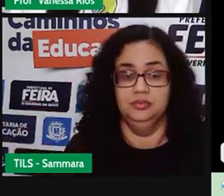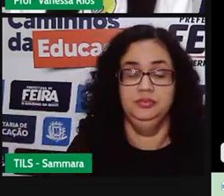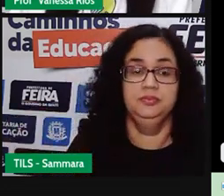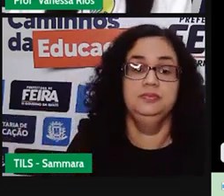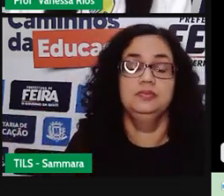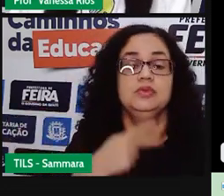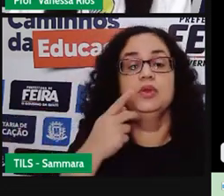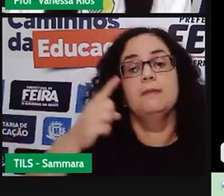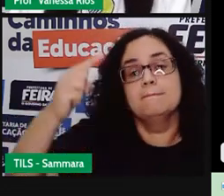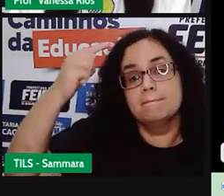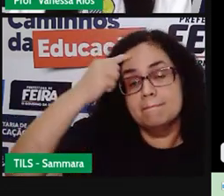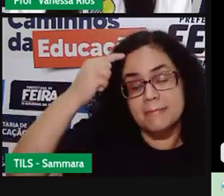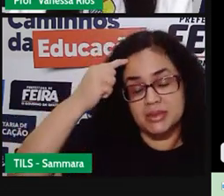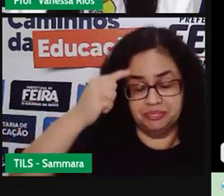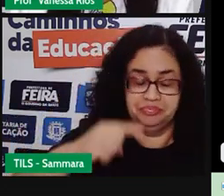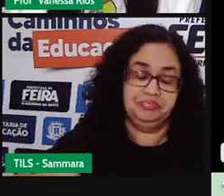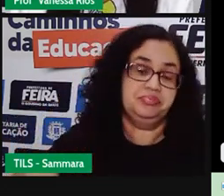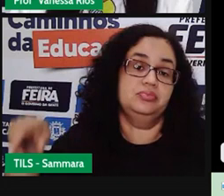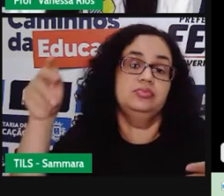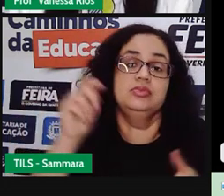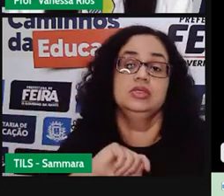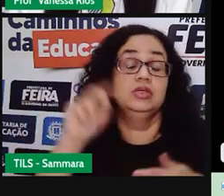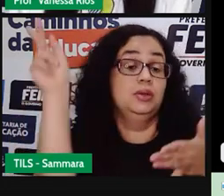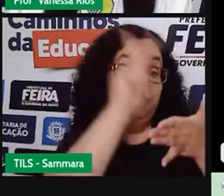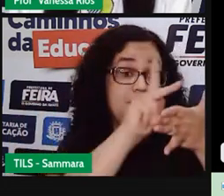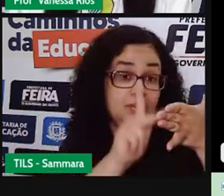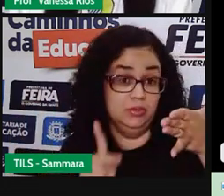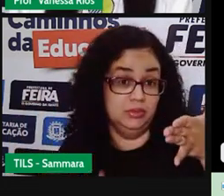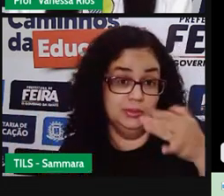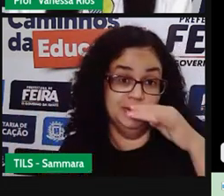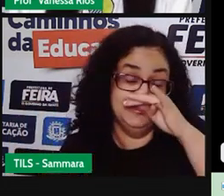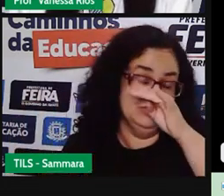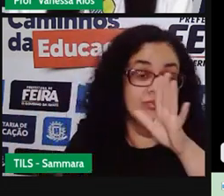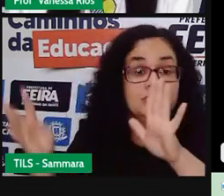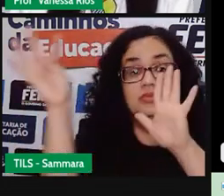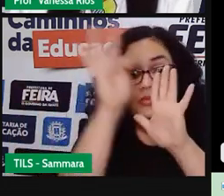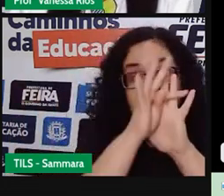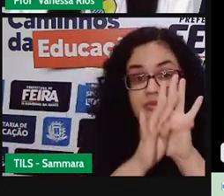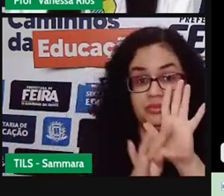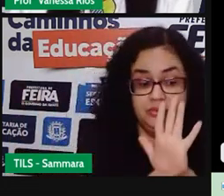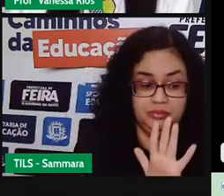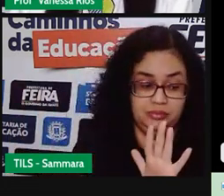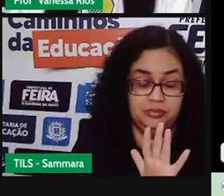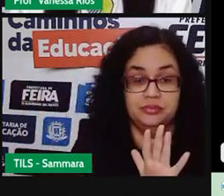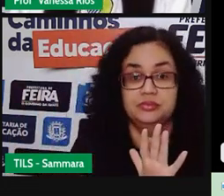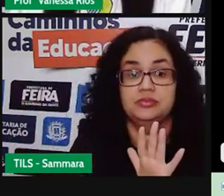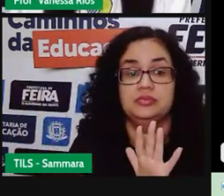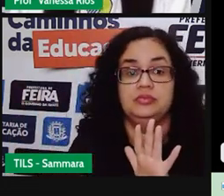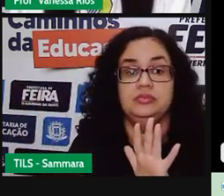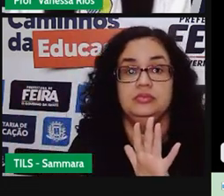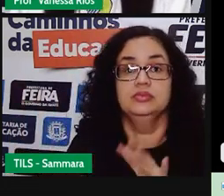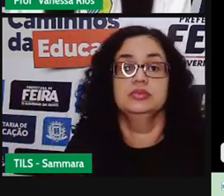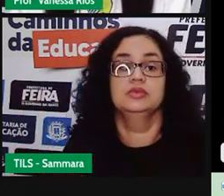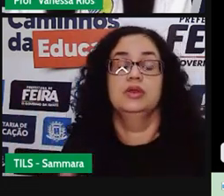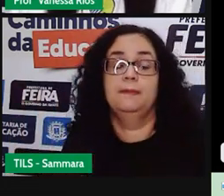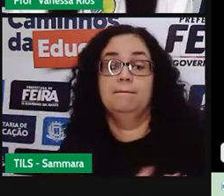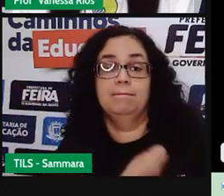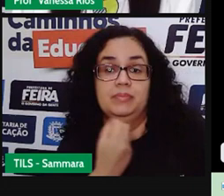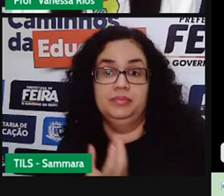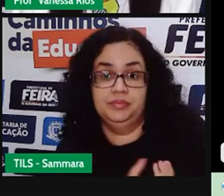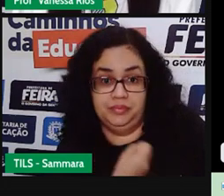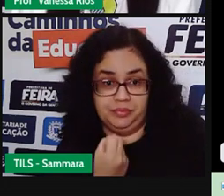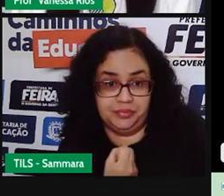muito mais abrangente que poema. Qualquer texto que tenha em sua atividade, em sua forma